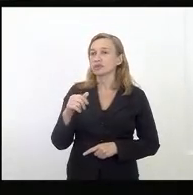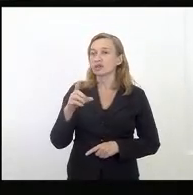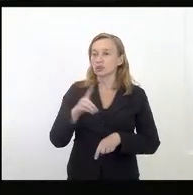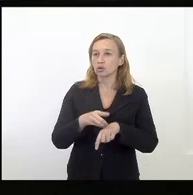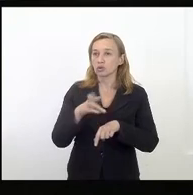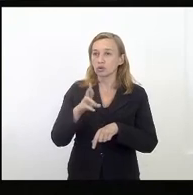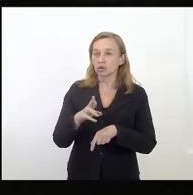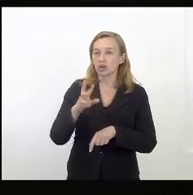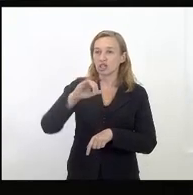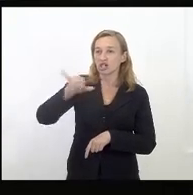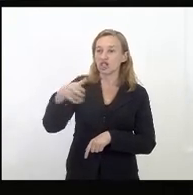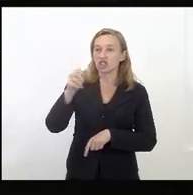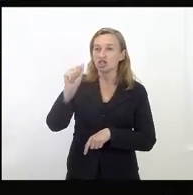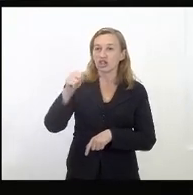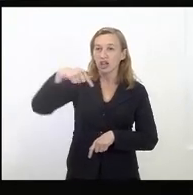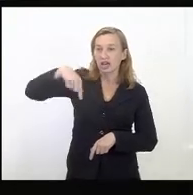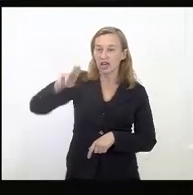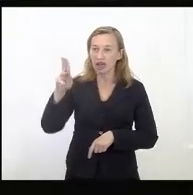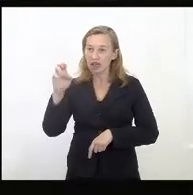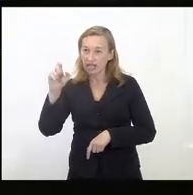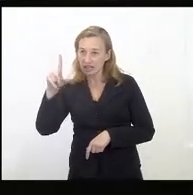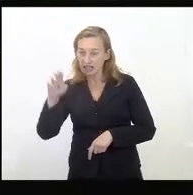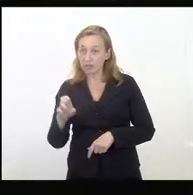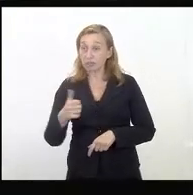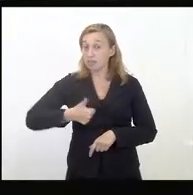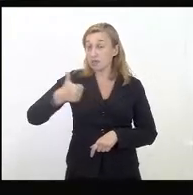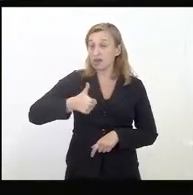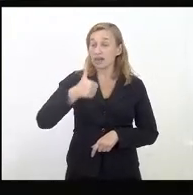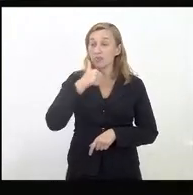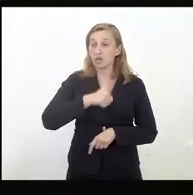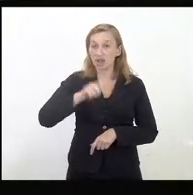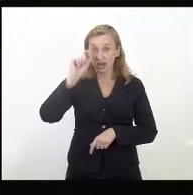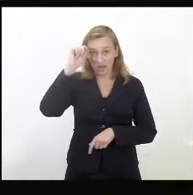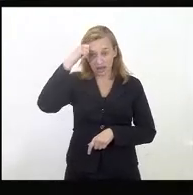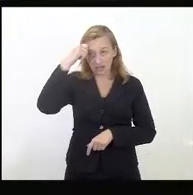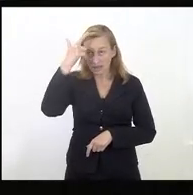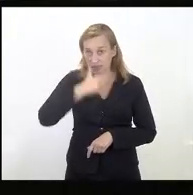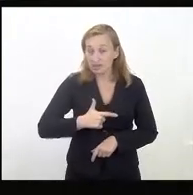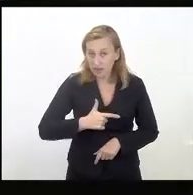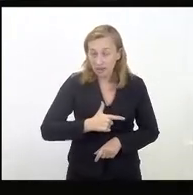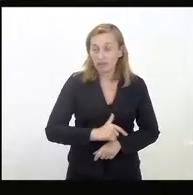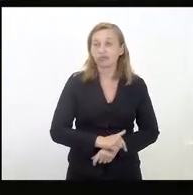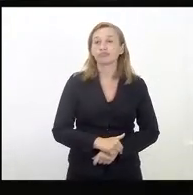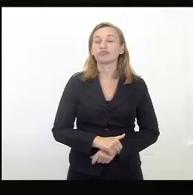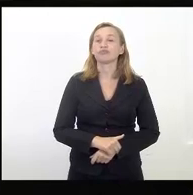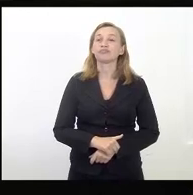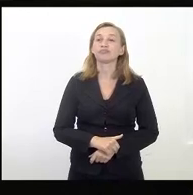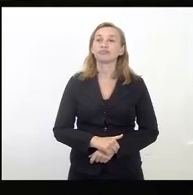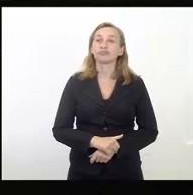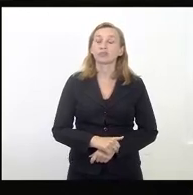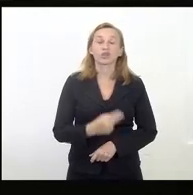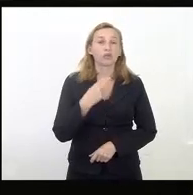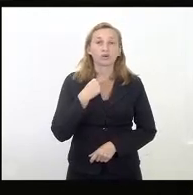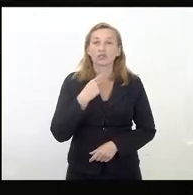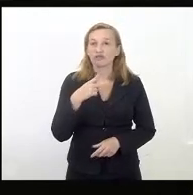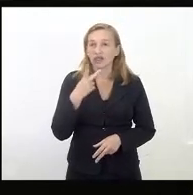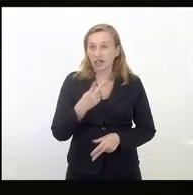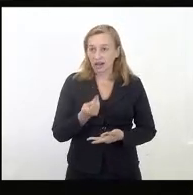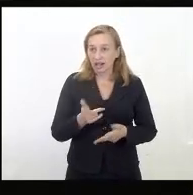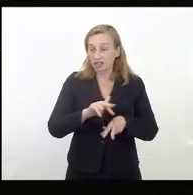Jaqueline Góis como menção primeiro por ser mulher né E aí a gente não pode deixar de fazer o recorte de gênero